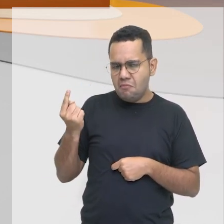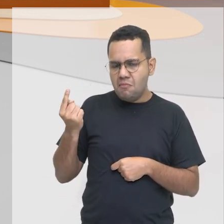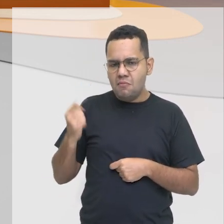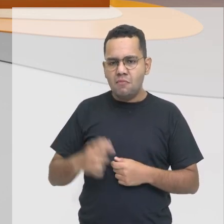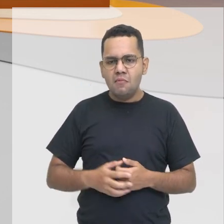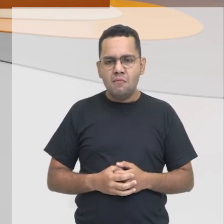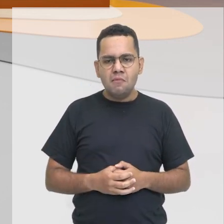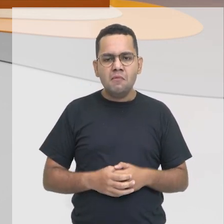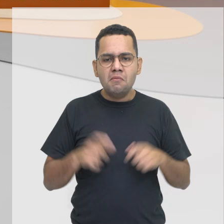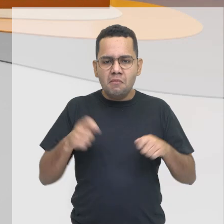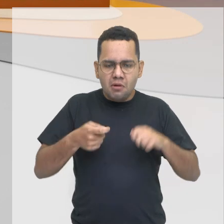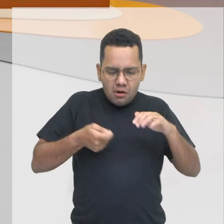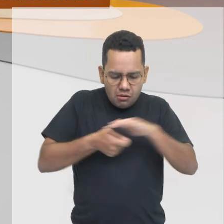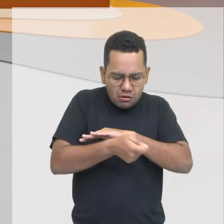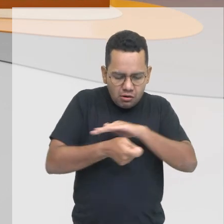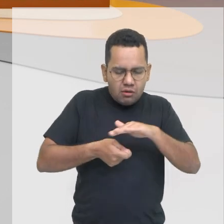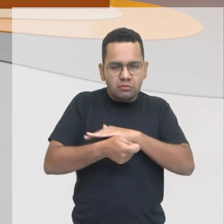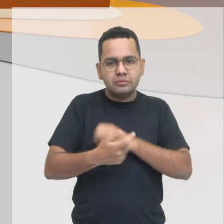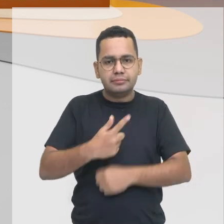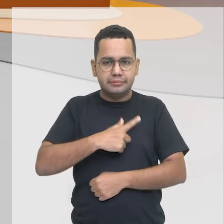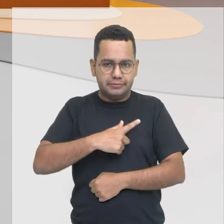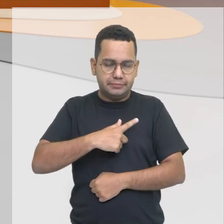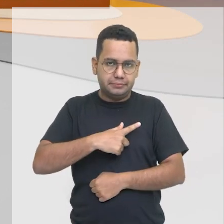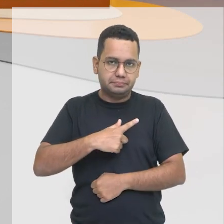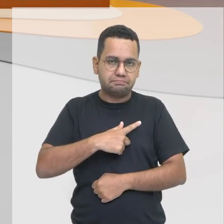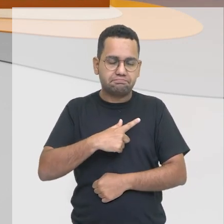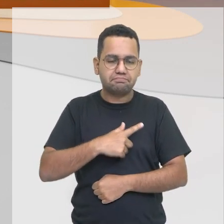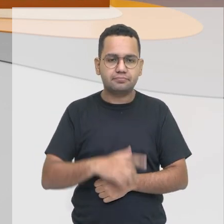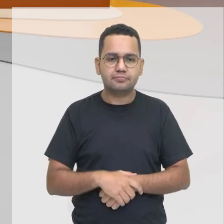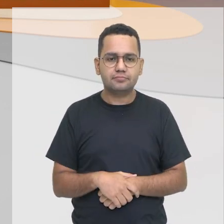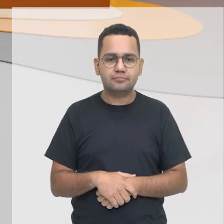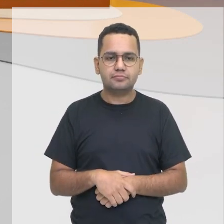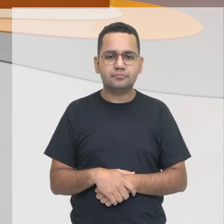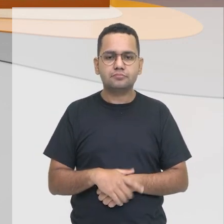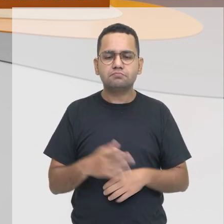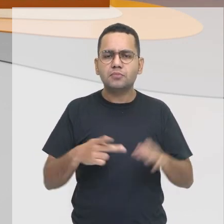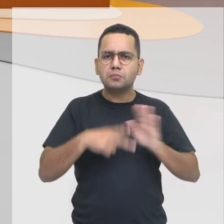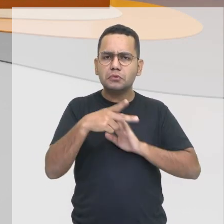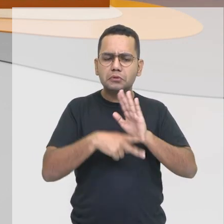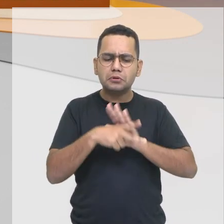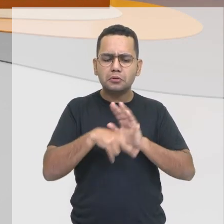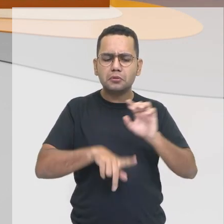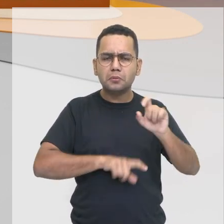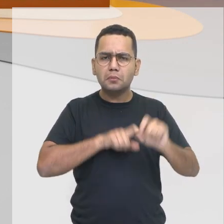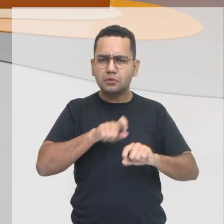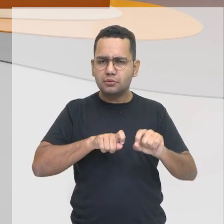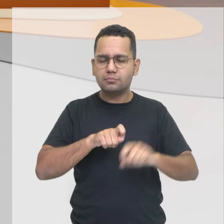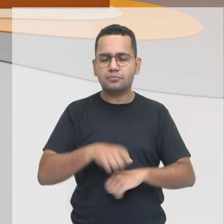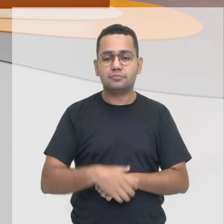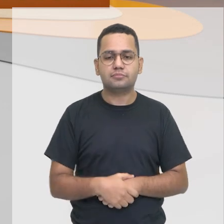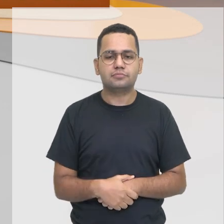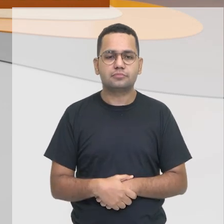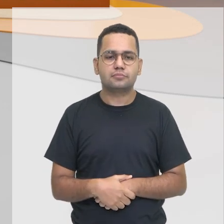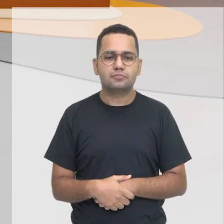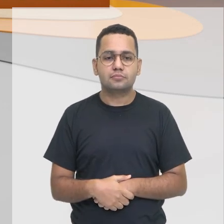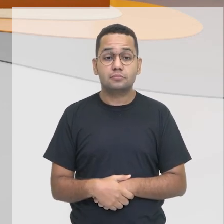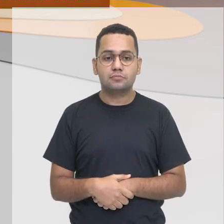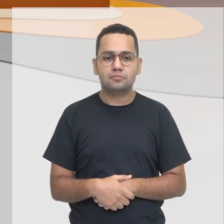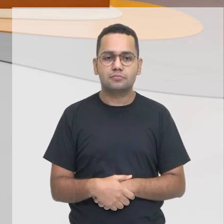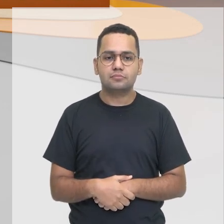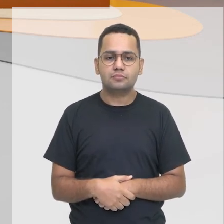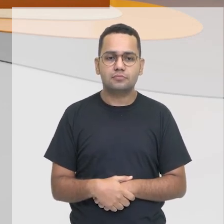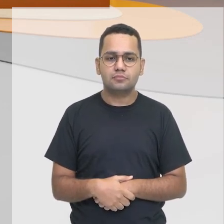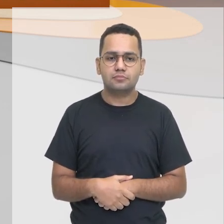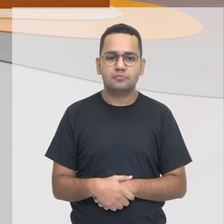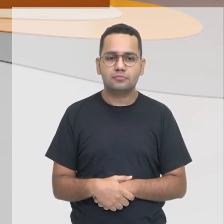eram beneficiárias desses grandes projetos. No que consistia esses grandes projetos, professor? Basicamente, consistia no